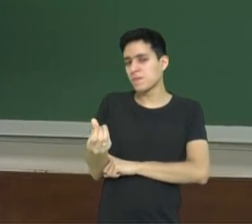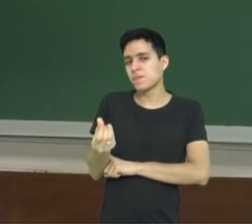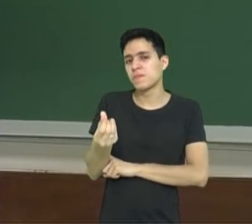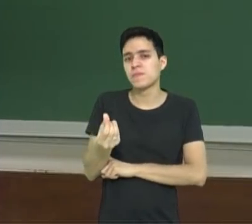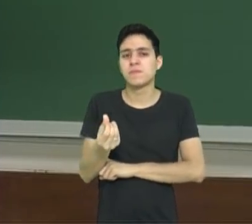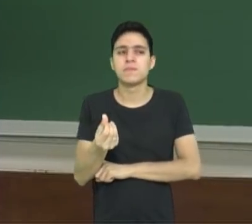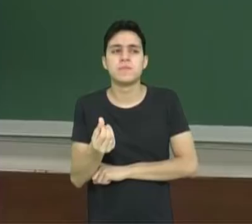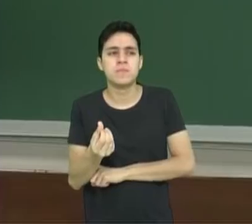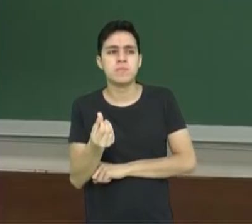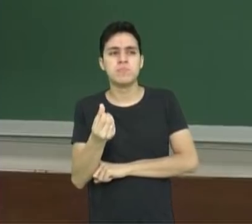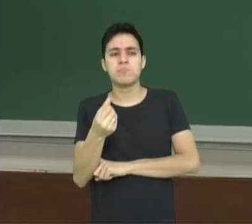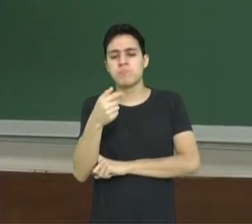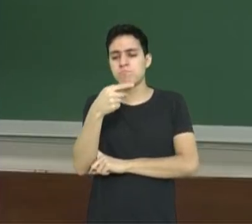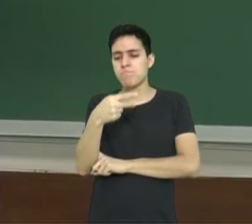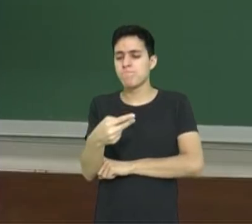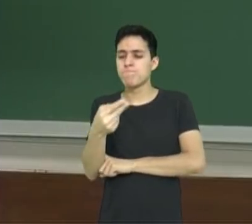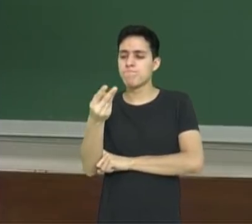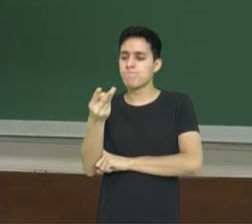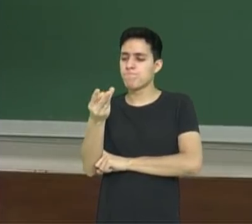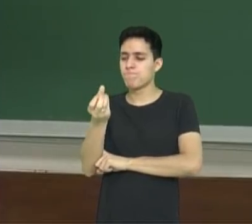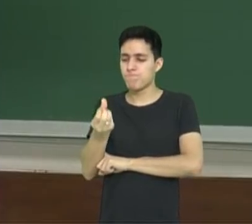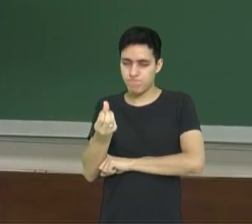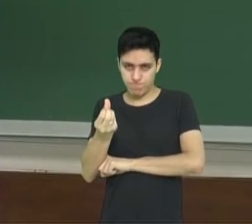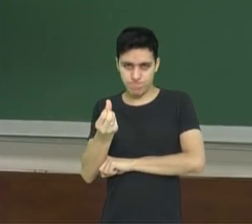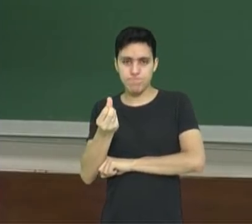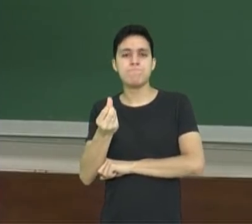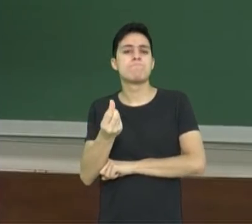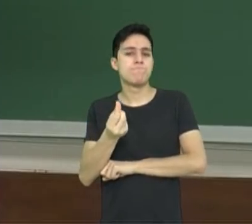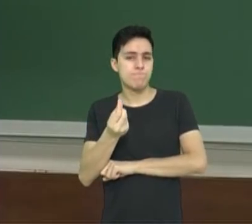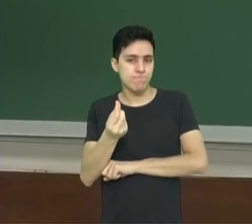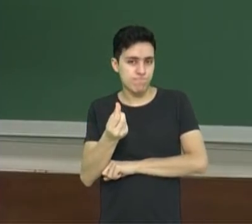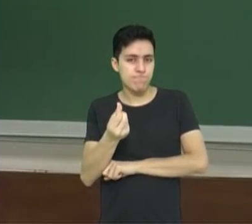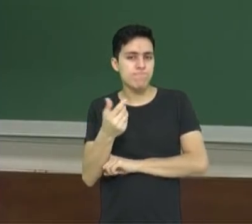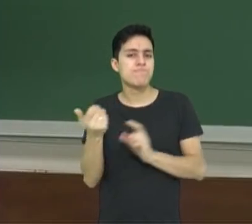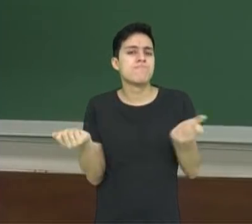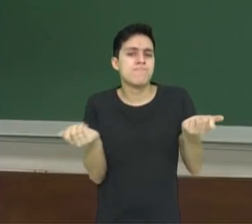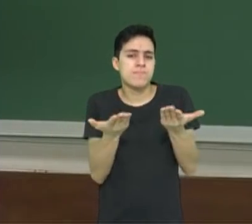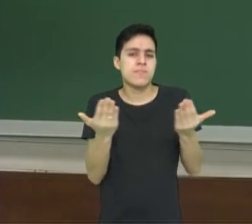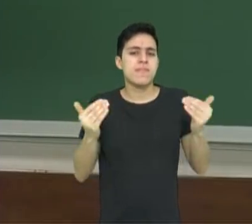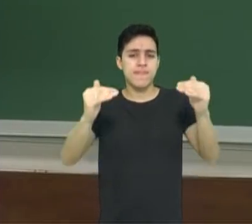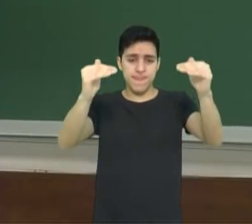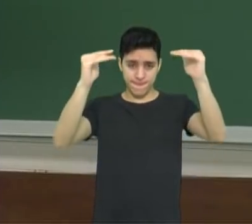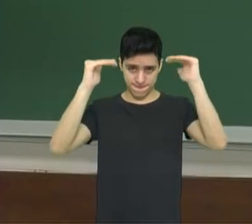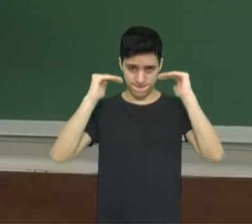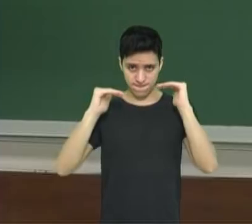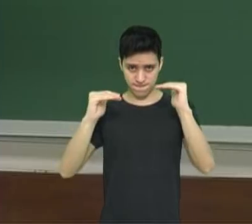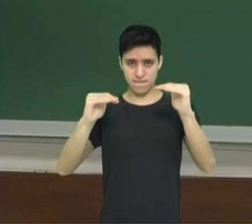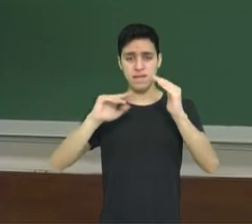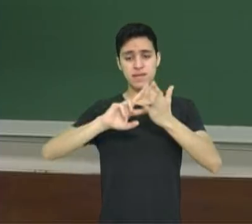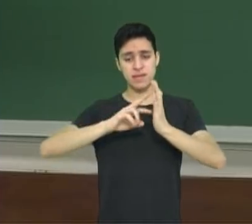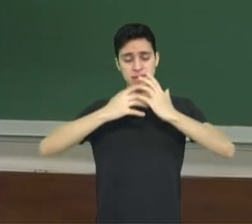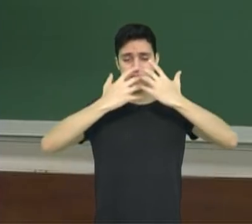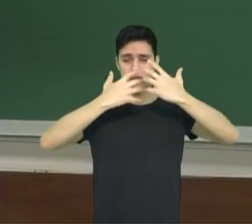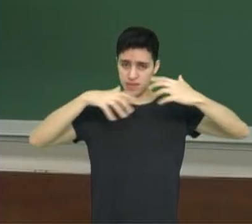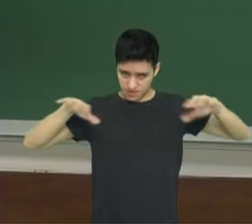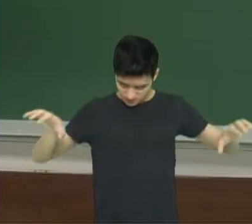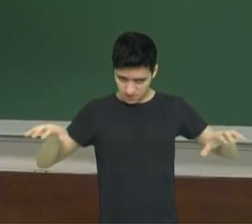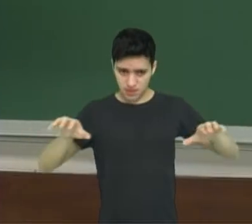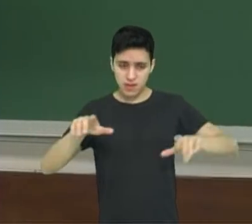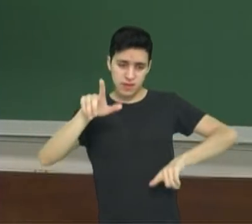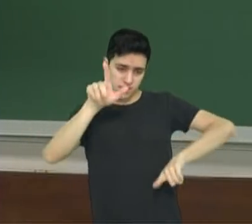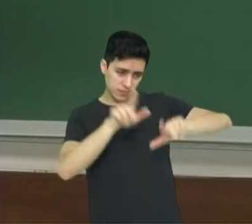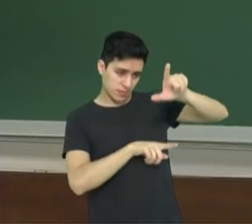56. Copia ali, igual a 36. E agora chegou na fase onde eu separo letra para um